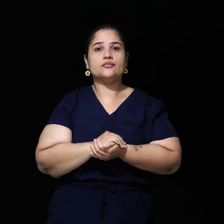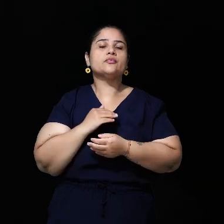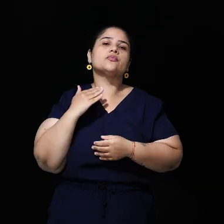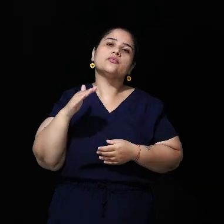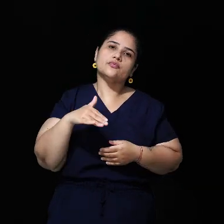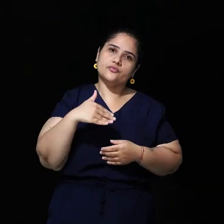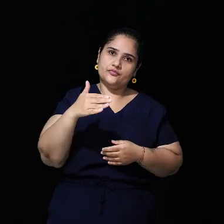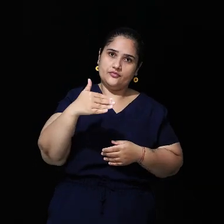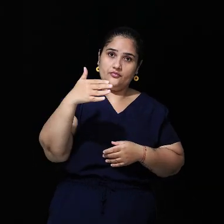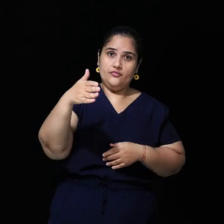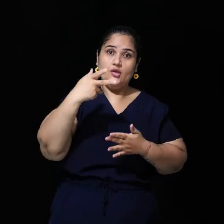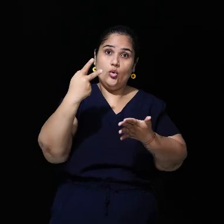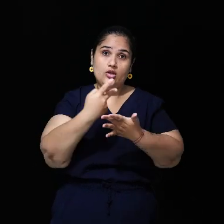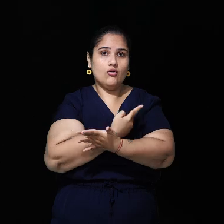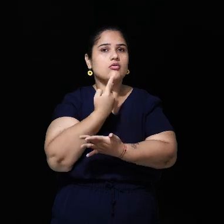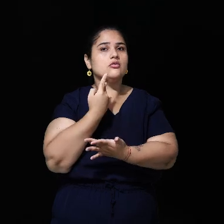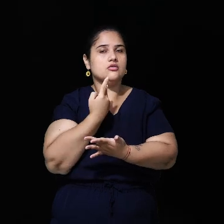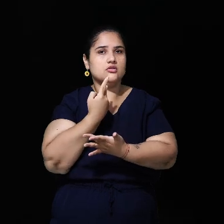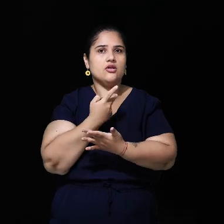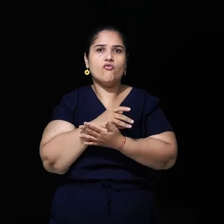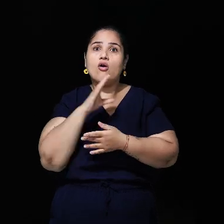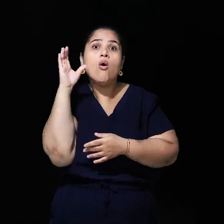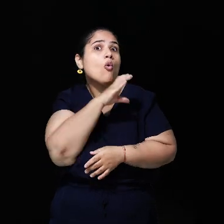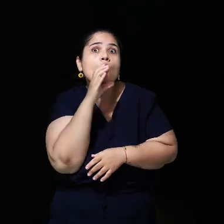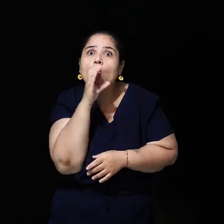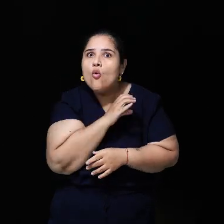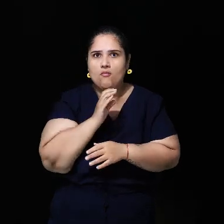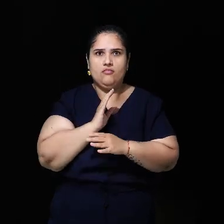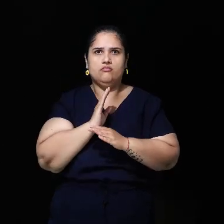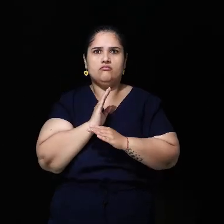Quando aconteceu isso, foi muito rápido, né?